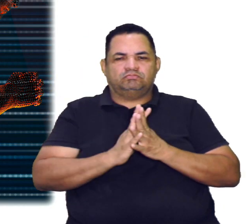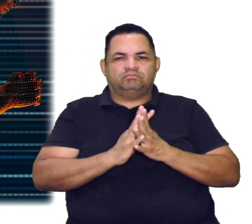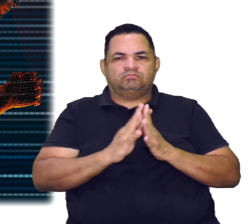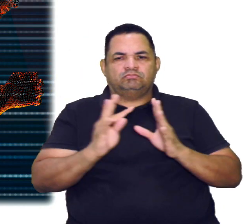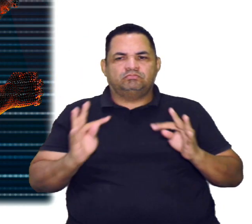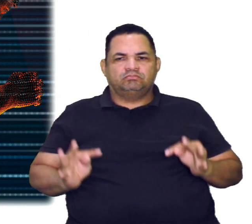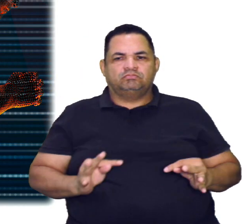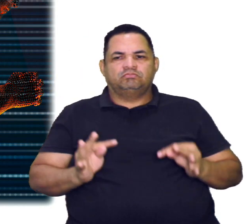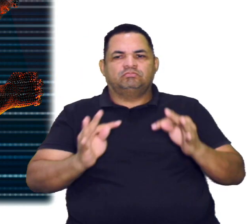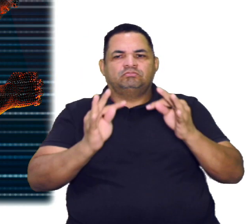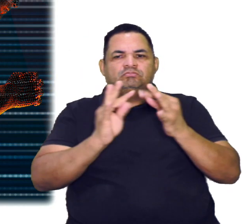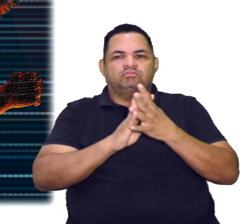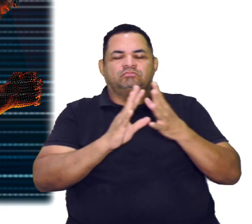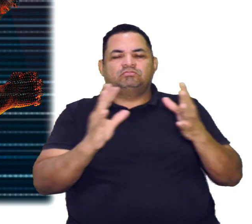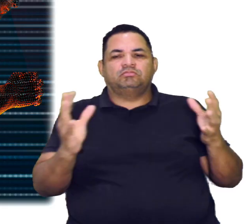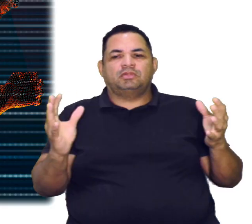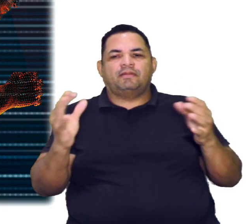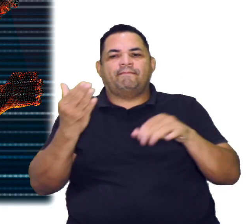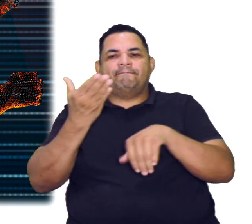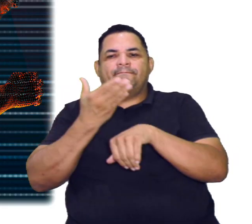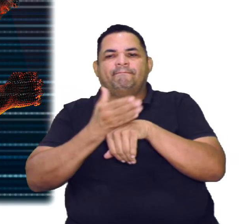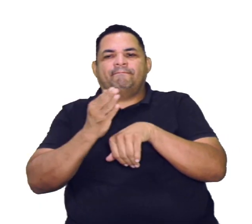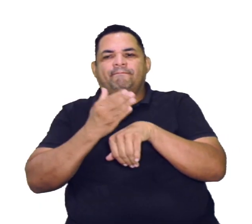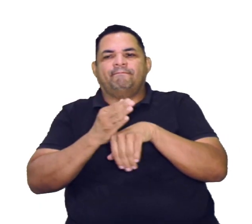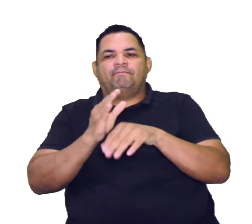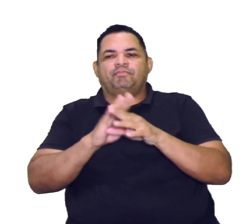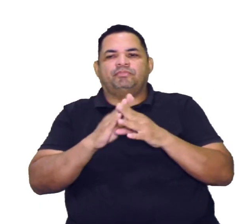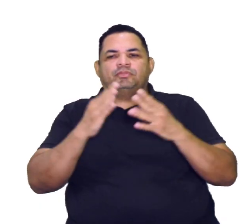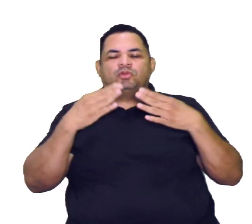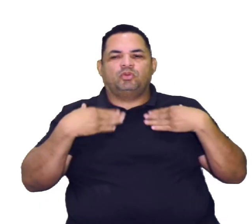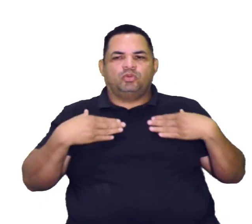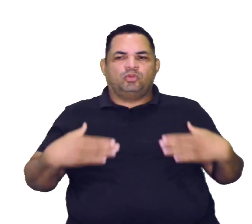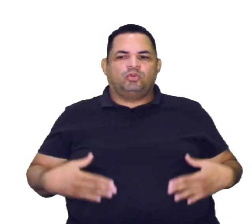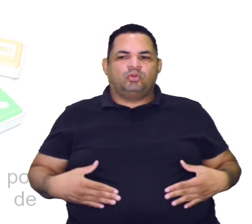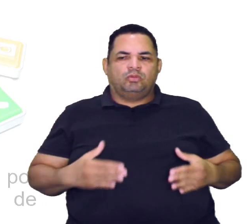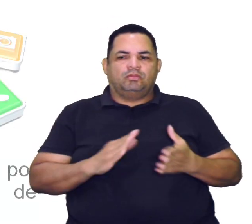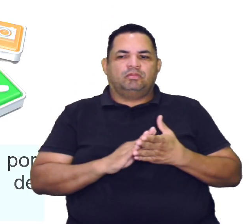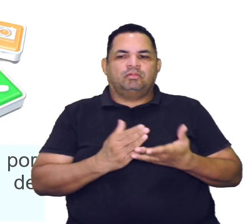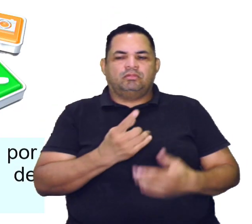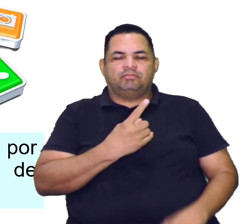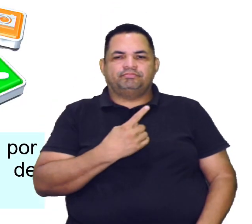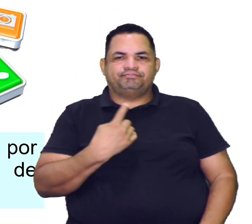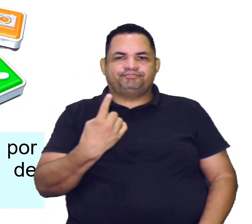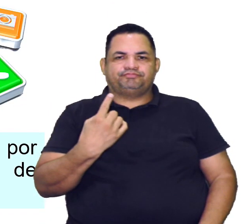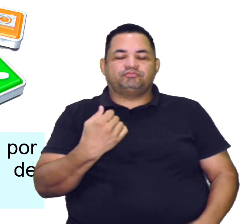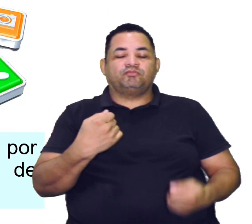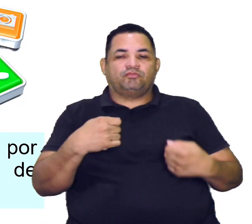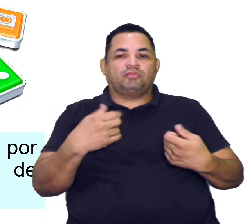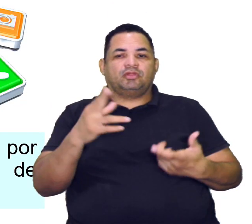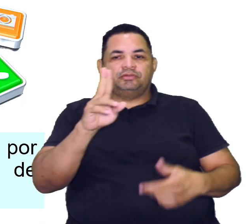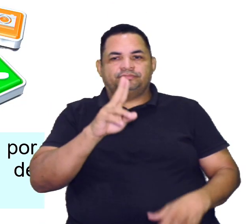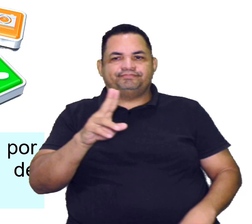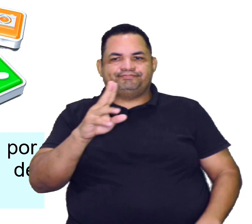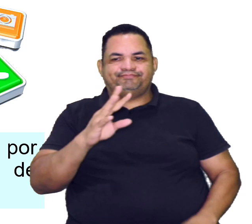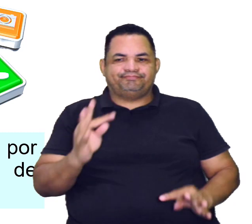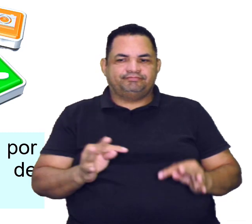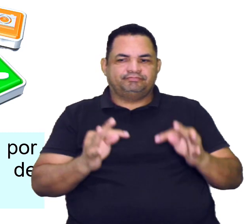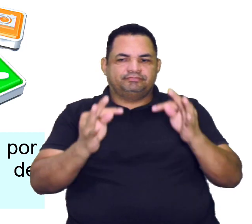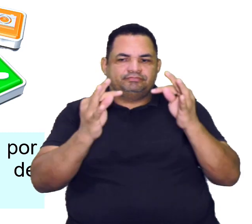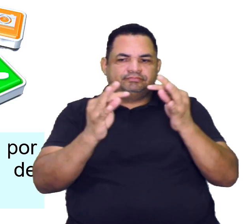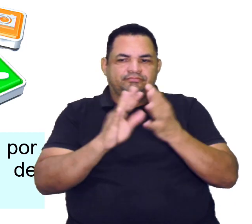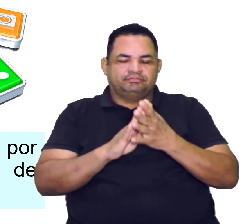e associada aí às práticas corporais. A gente já vem entendendo que a gente pode se utilizar assim dessa